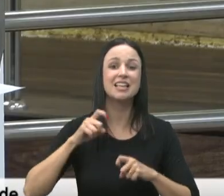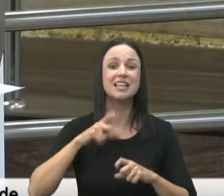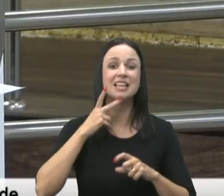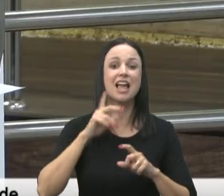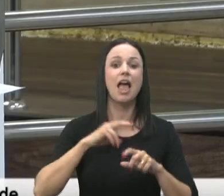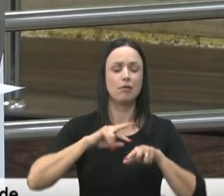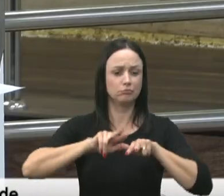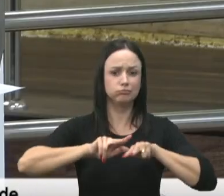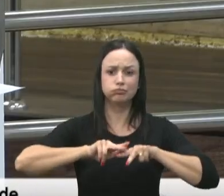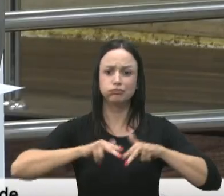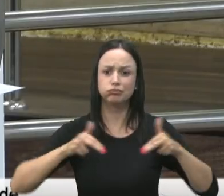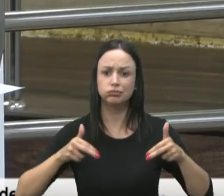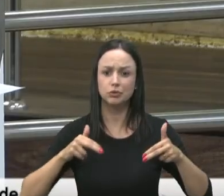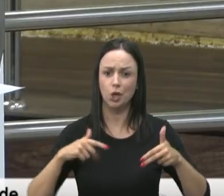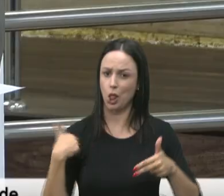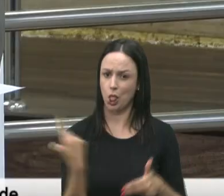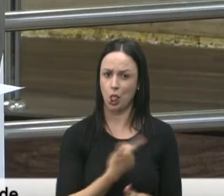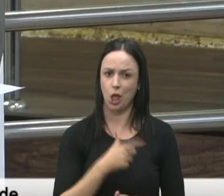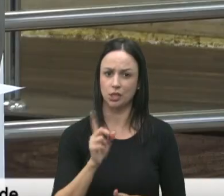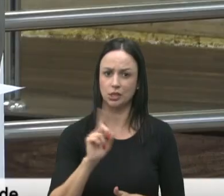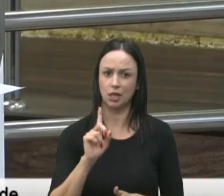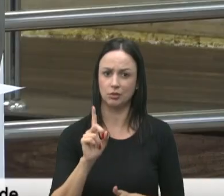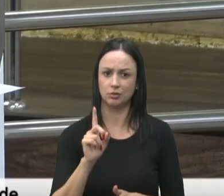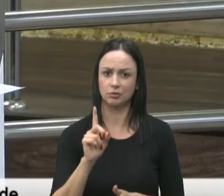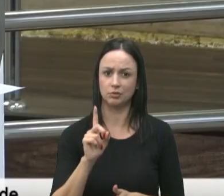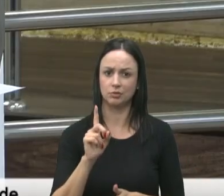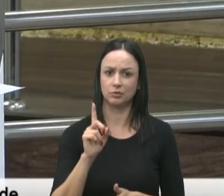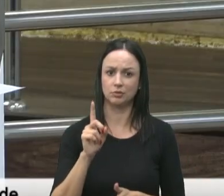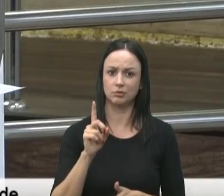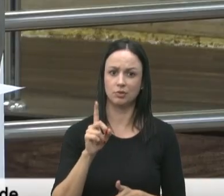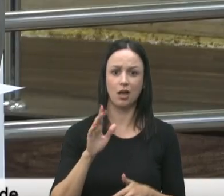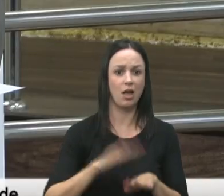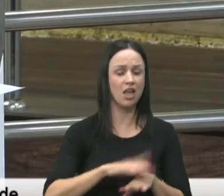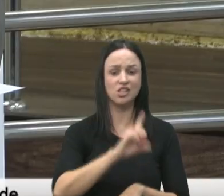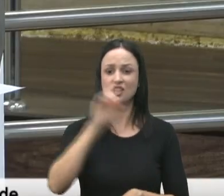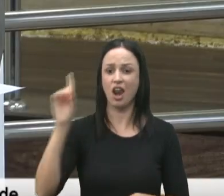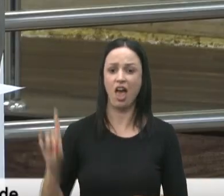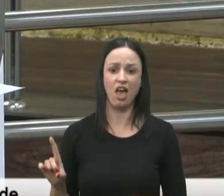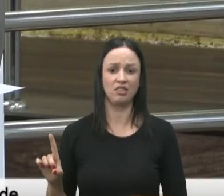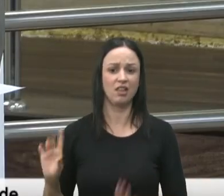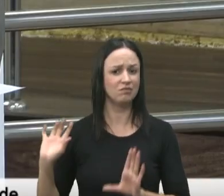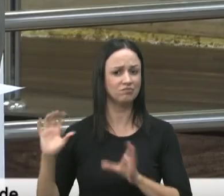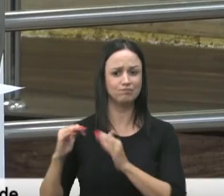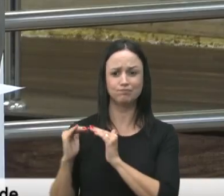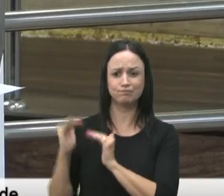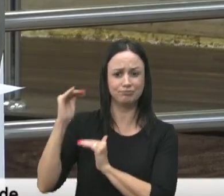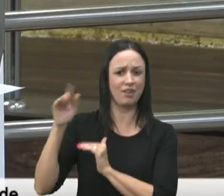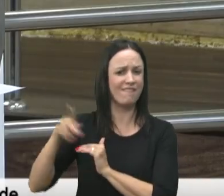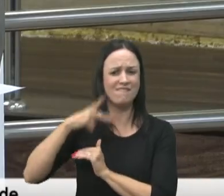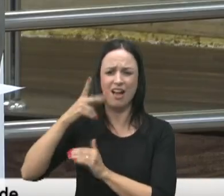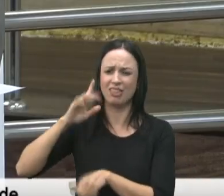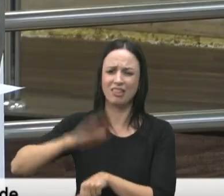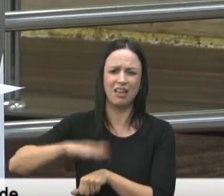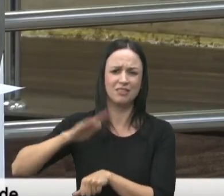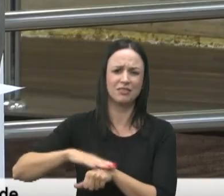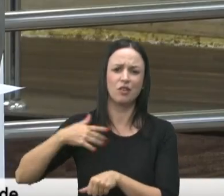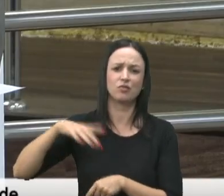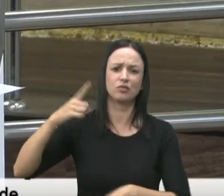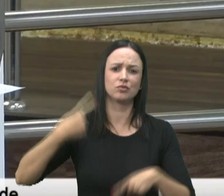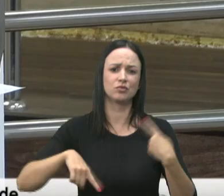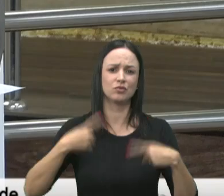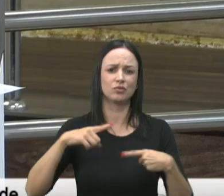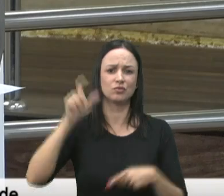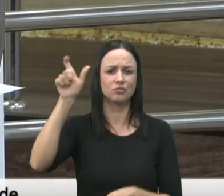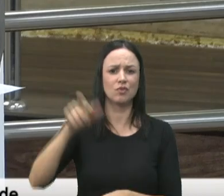gênero, não somos nós, infelizmente. É a extrema-direita. Eles falam disso o tempo inteiro. Eu fui debater com um infeliz